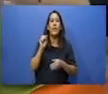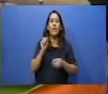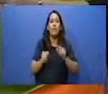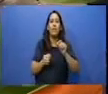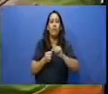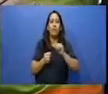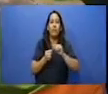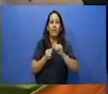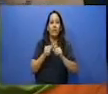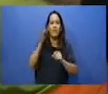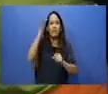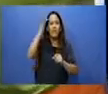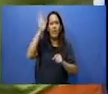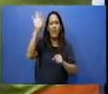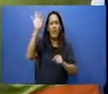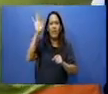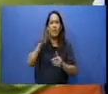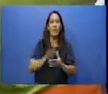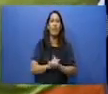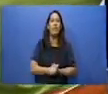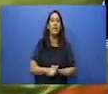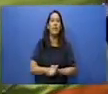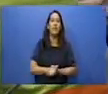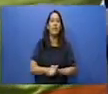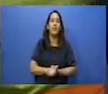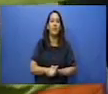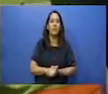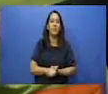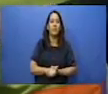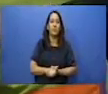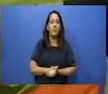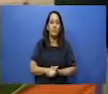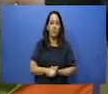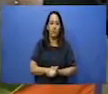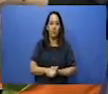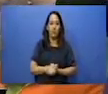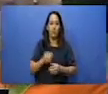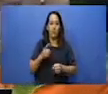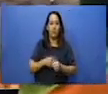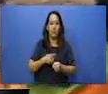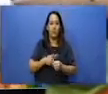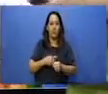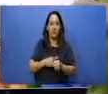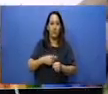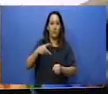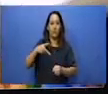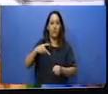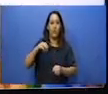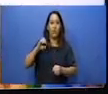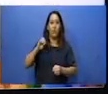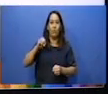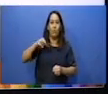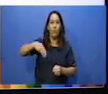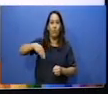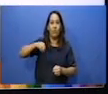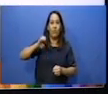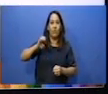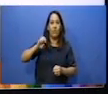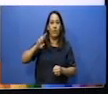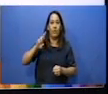Quem teve a ideia de fazer aquele ovo enorme lá na cidade de Pomarode? Olha lá, no